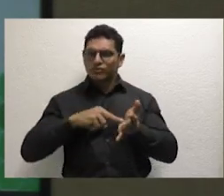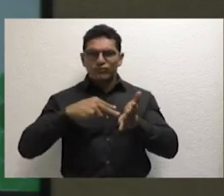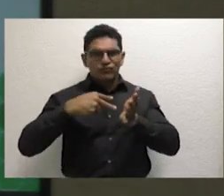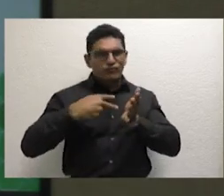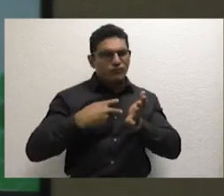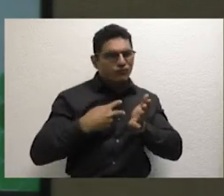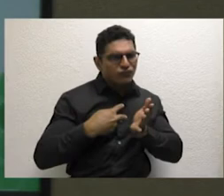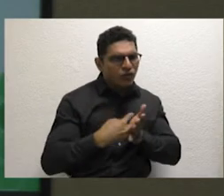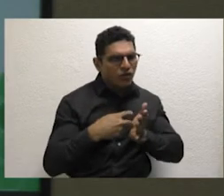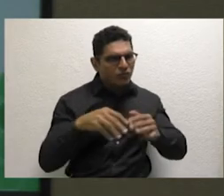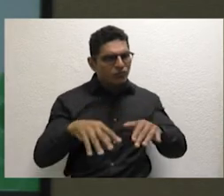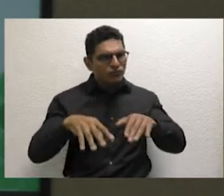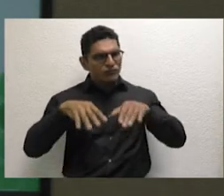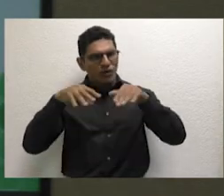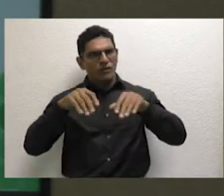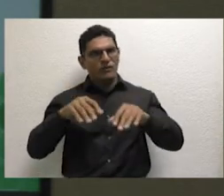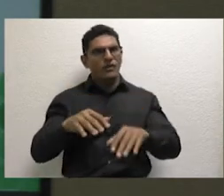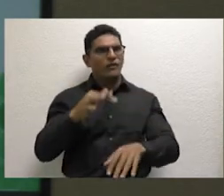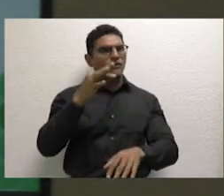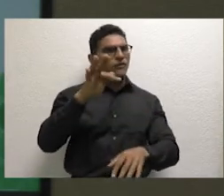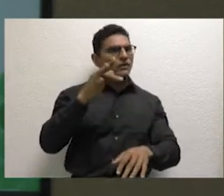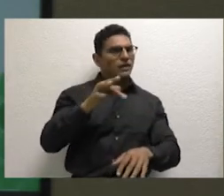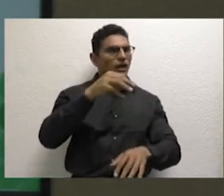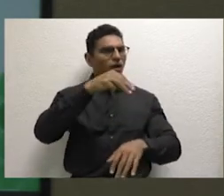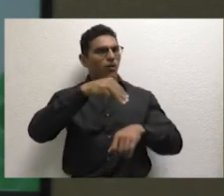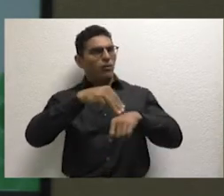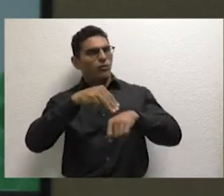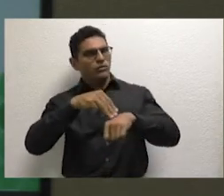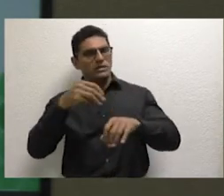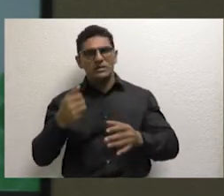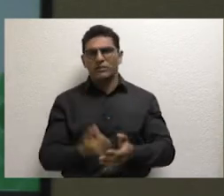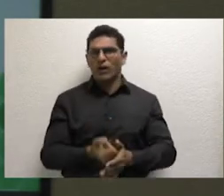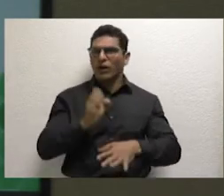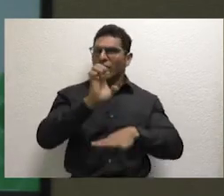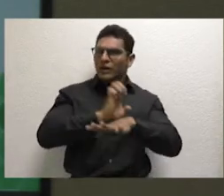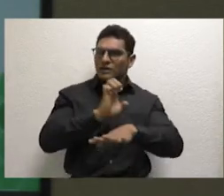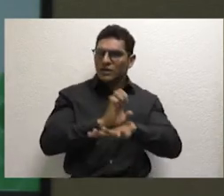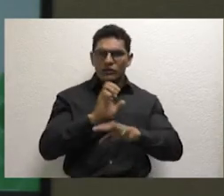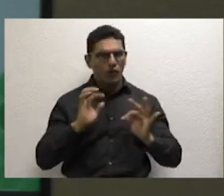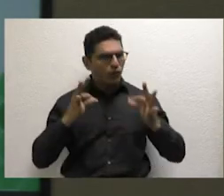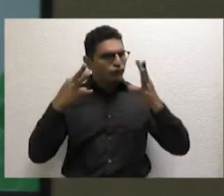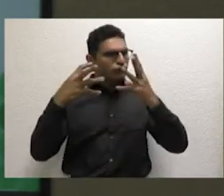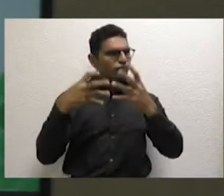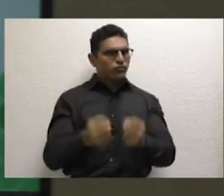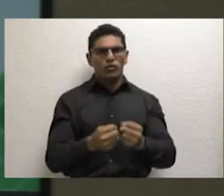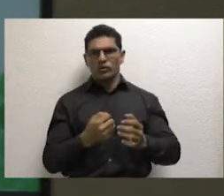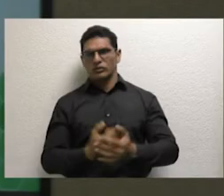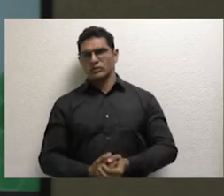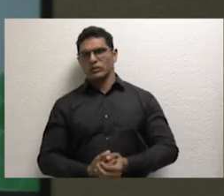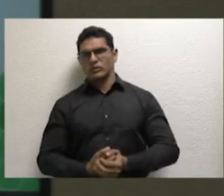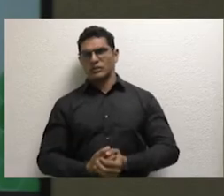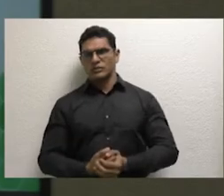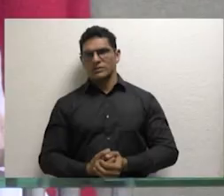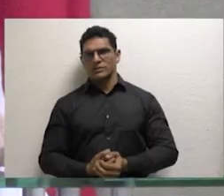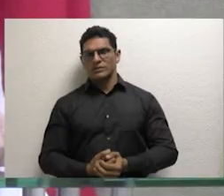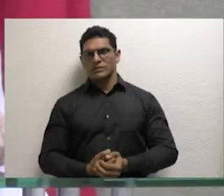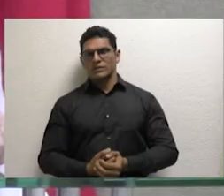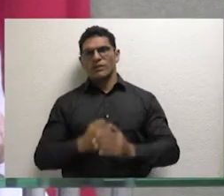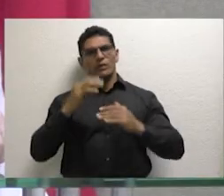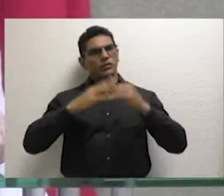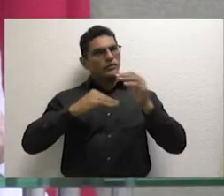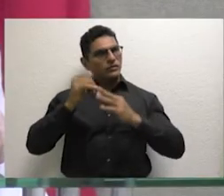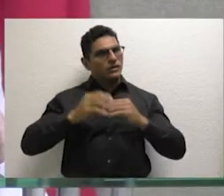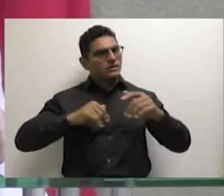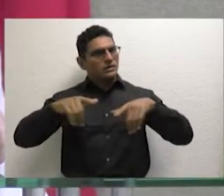federal estadual e municipal todos os executivos que